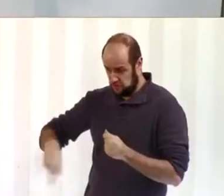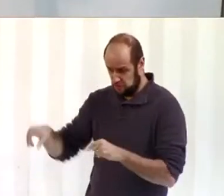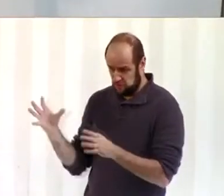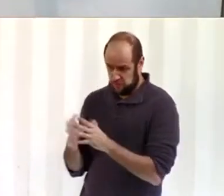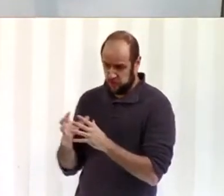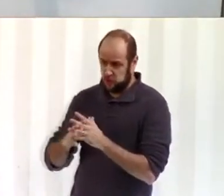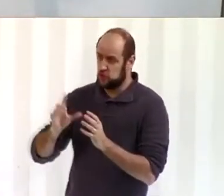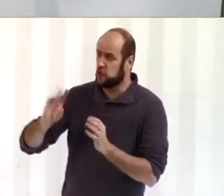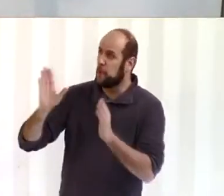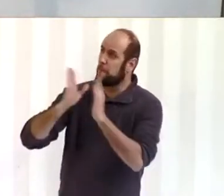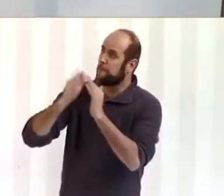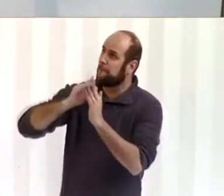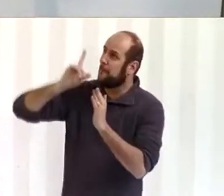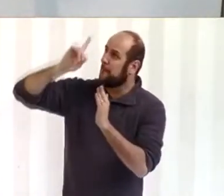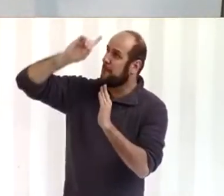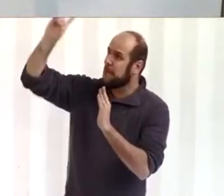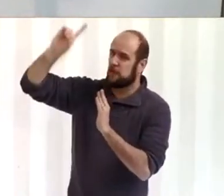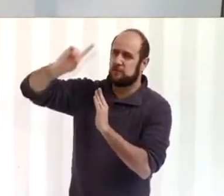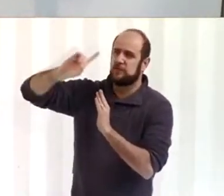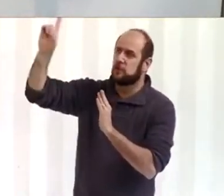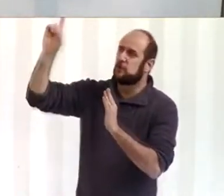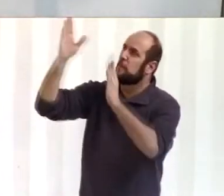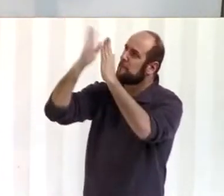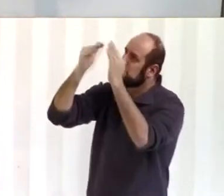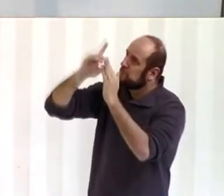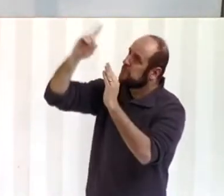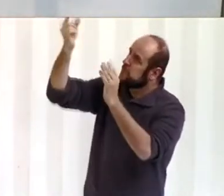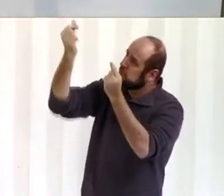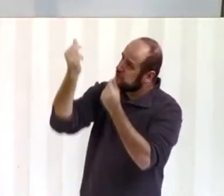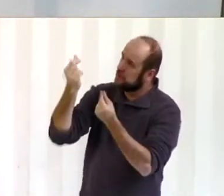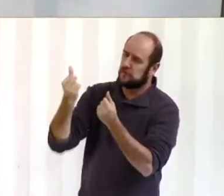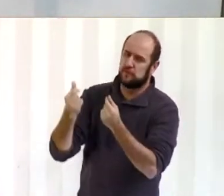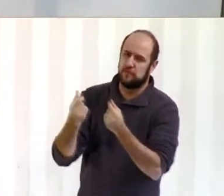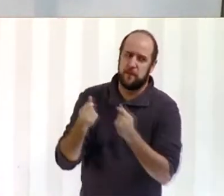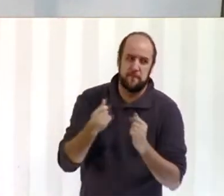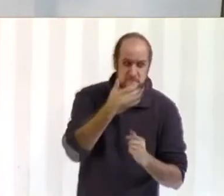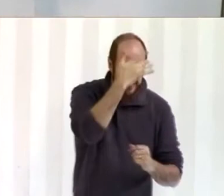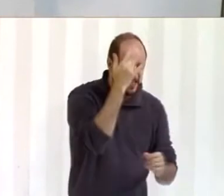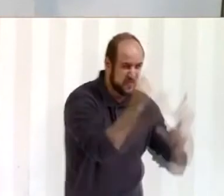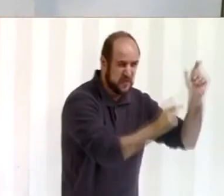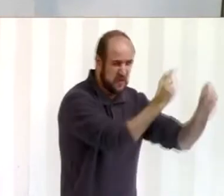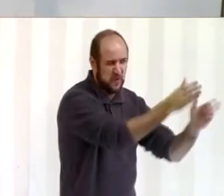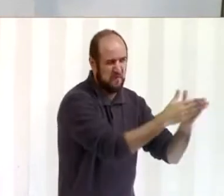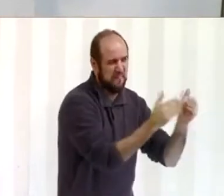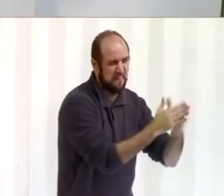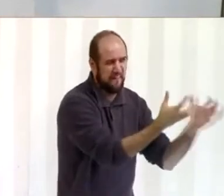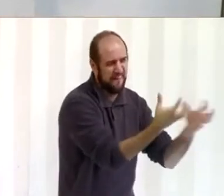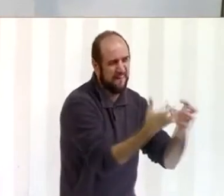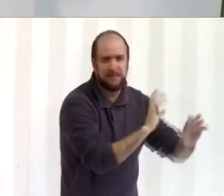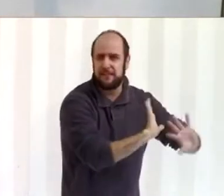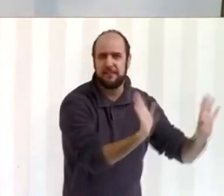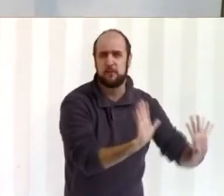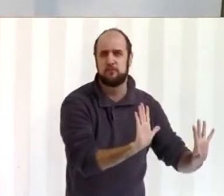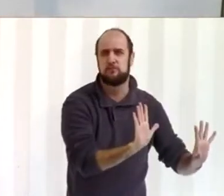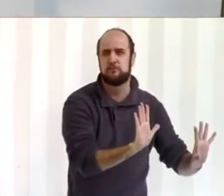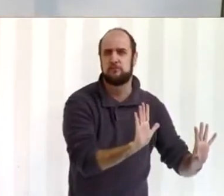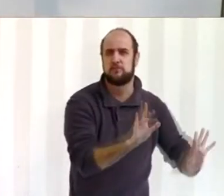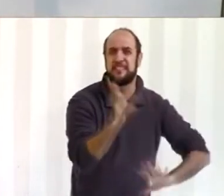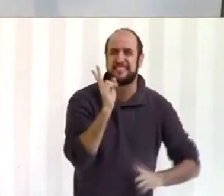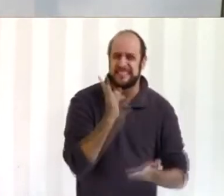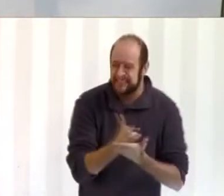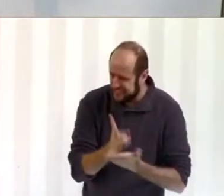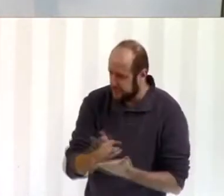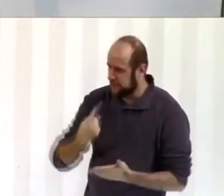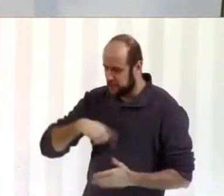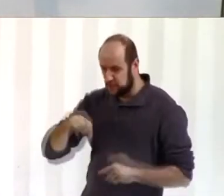dinheiro para Deus, não vamos sair por aí pedir dinheiro para ninguém. Mas quando a gente tiver necessidade, a gente corre para Deus, a gente